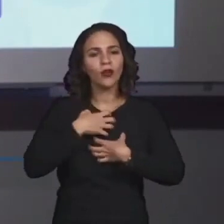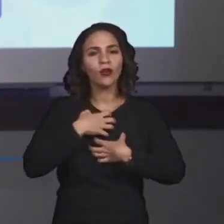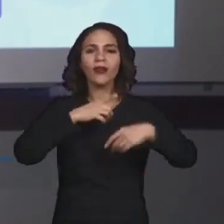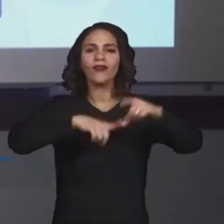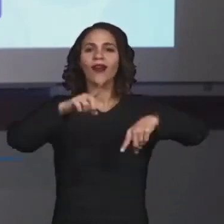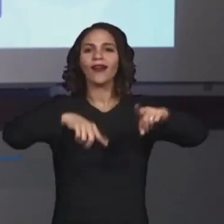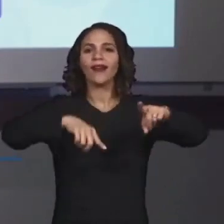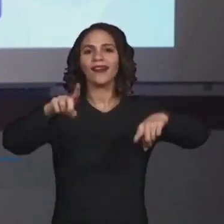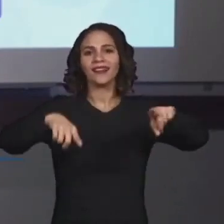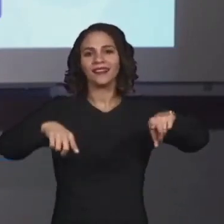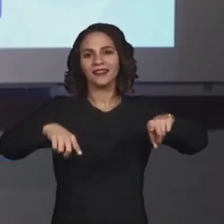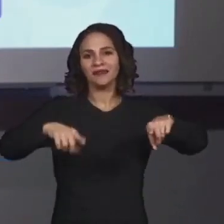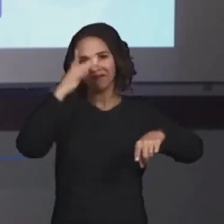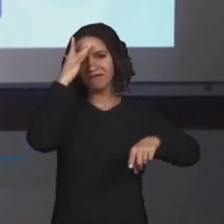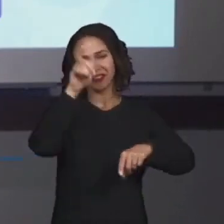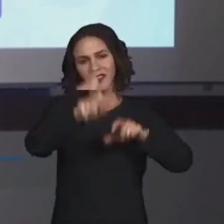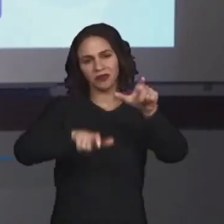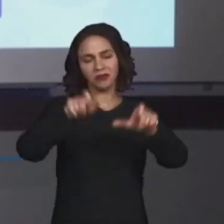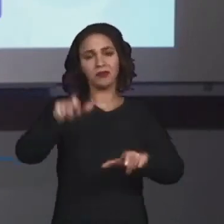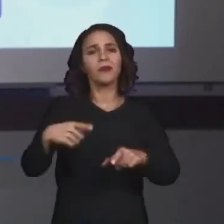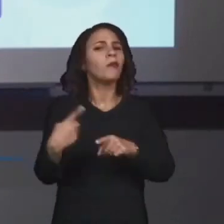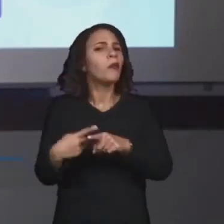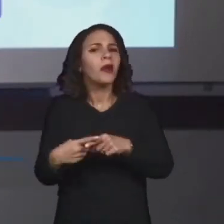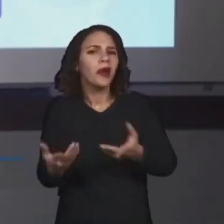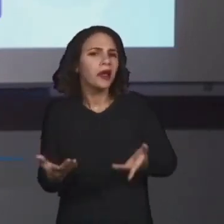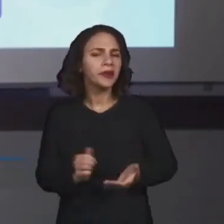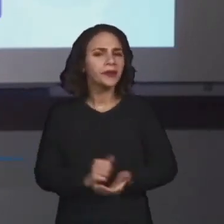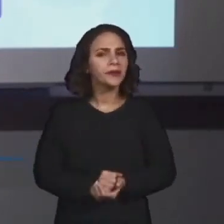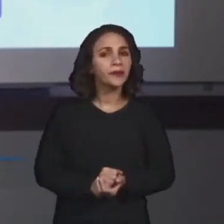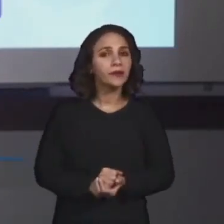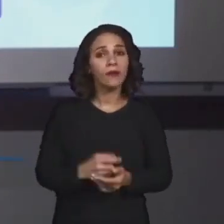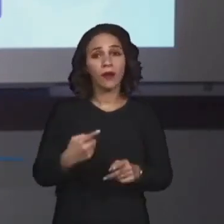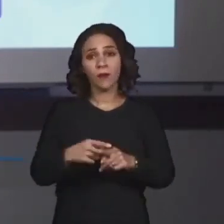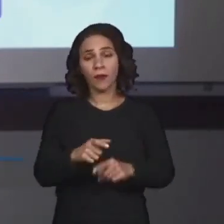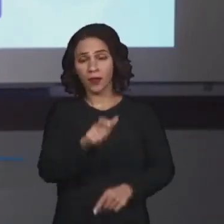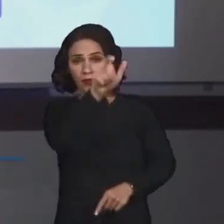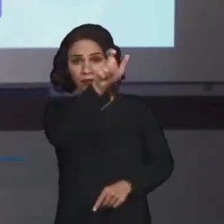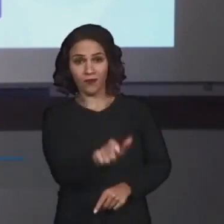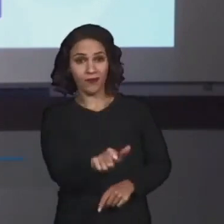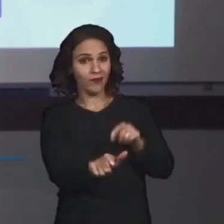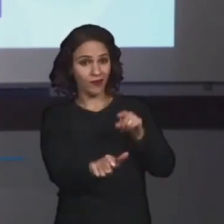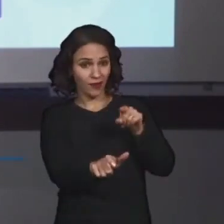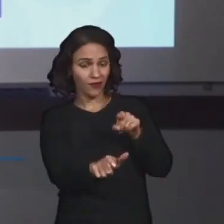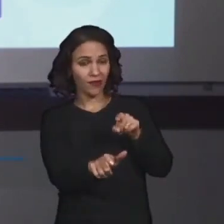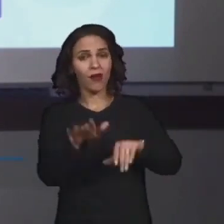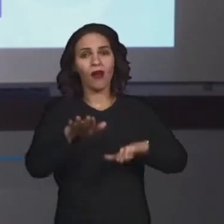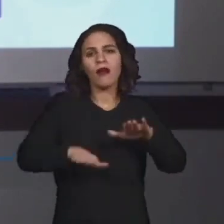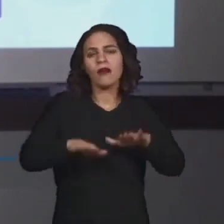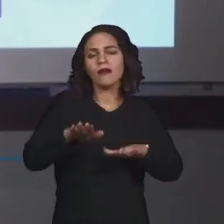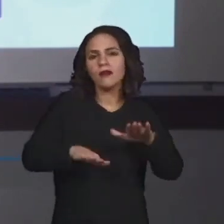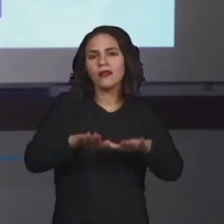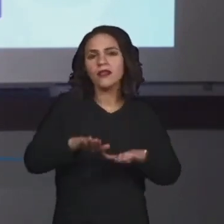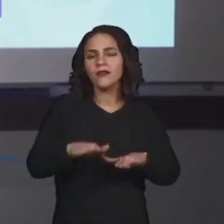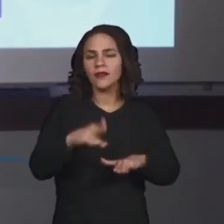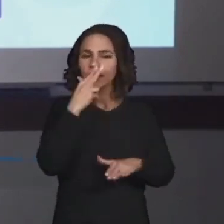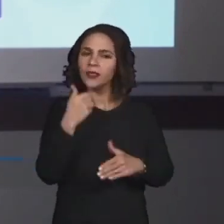distinta, diferente. Por quê? Porque a outra pessoa, às vezes, nos